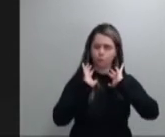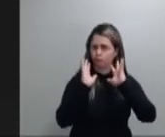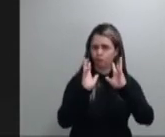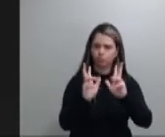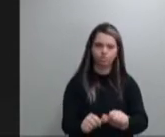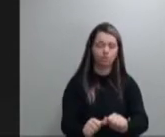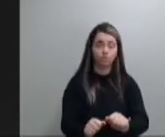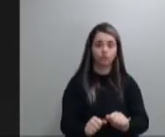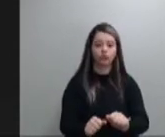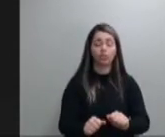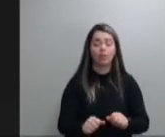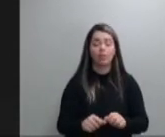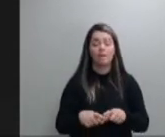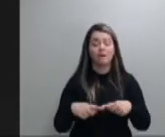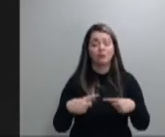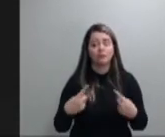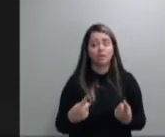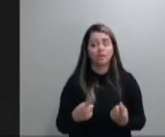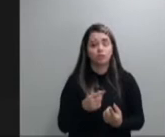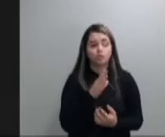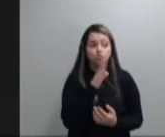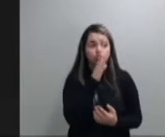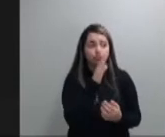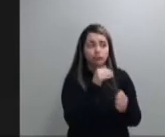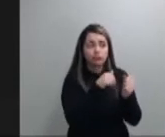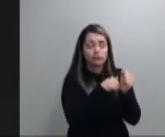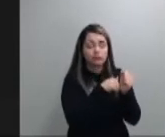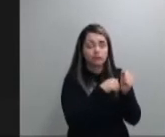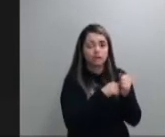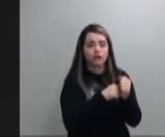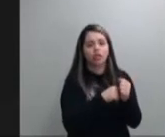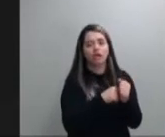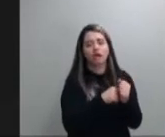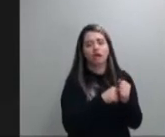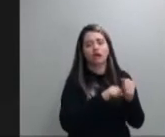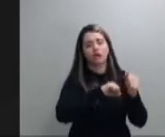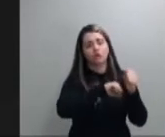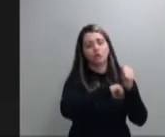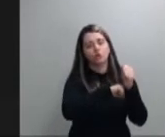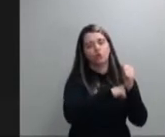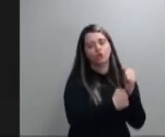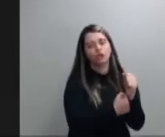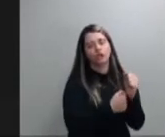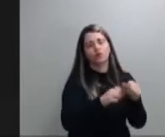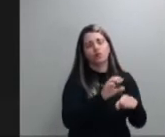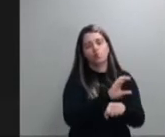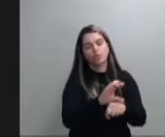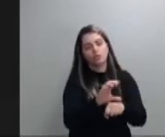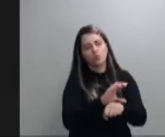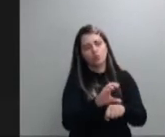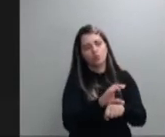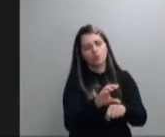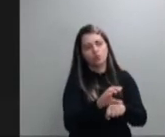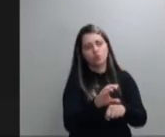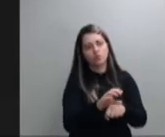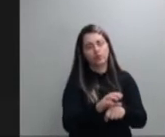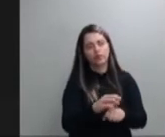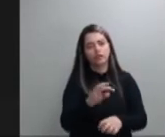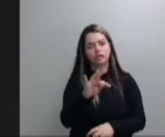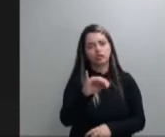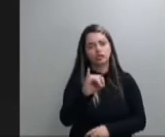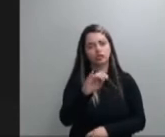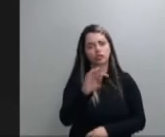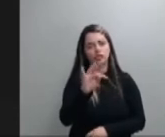relativas à fase de títulos. Isso é um fato, omissão do edital. Outro fato, o item